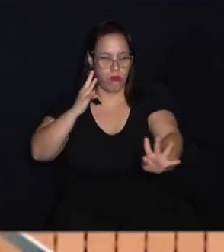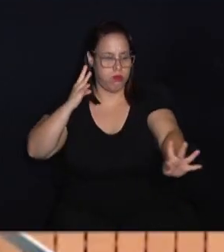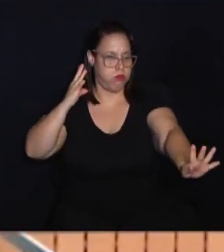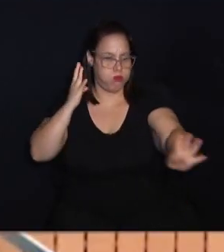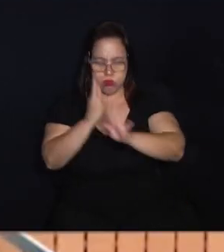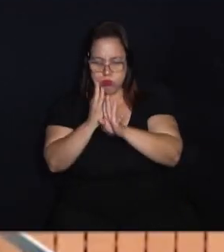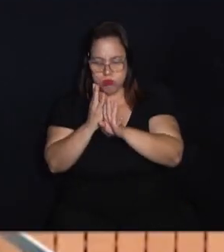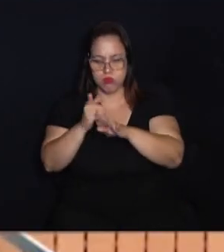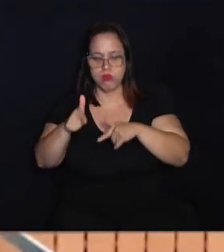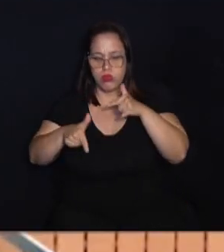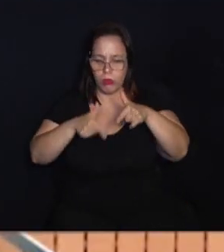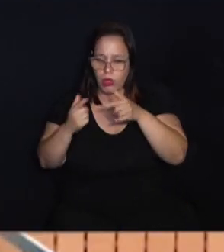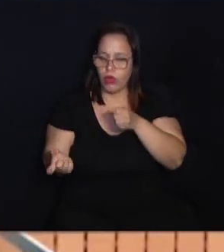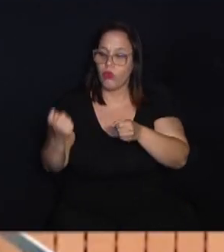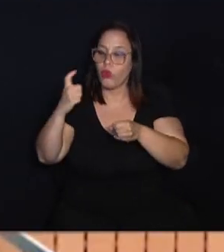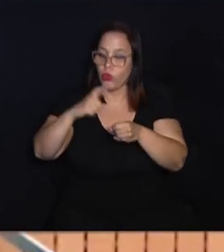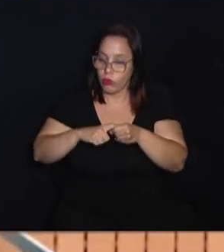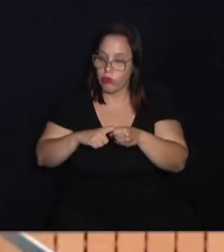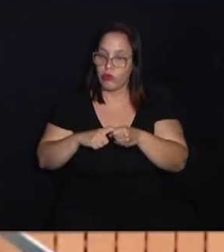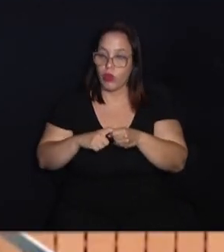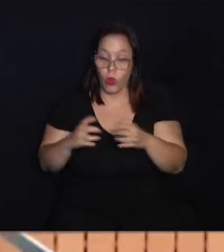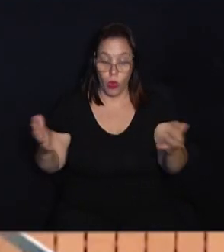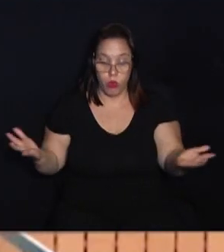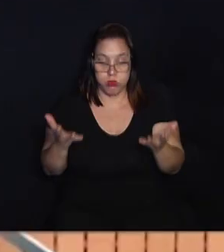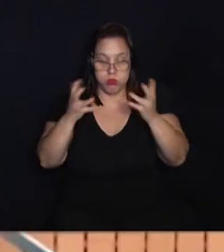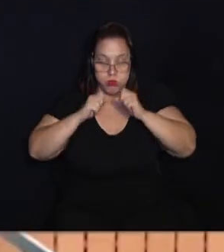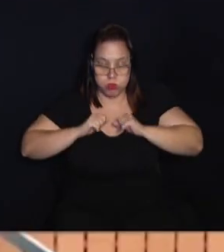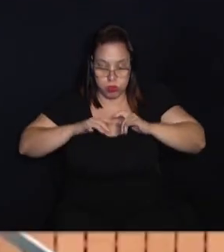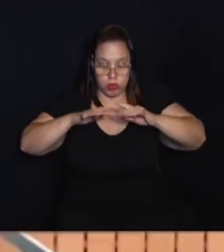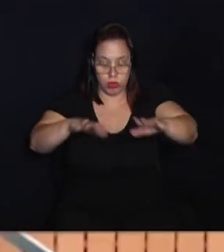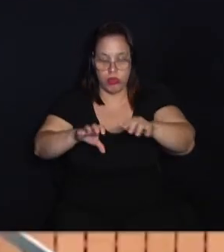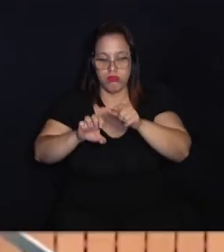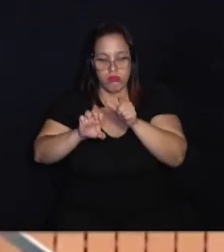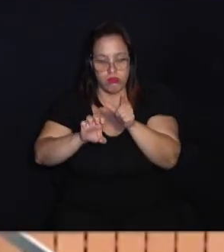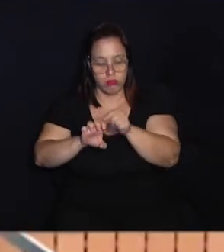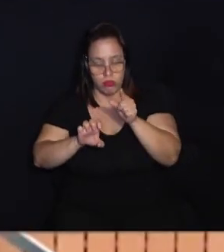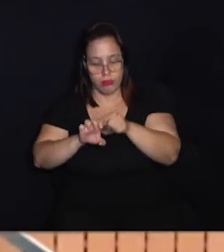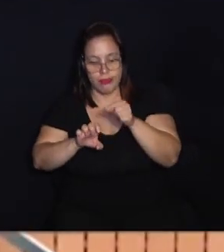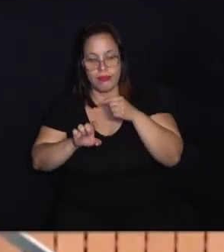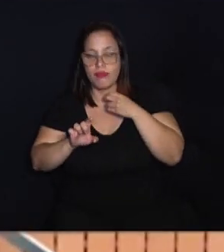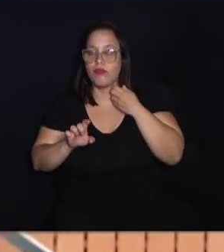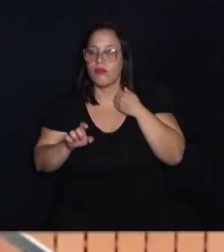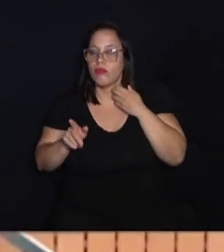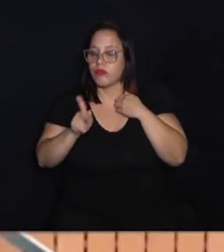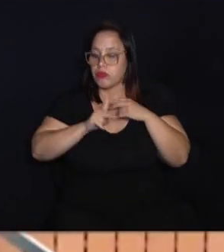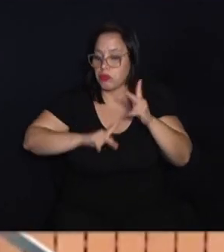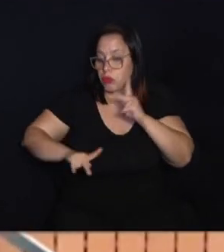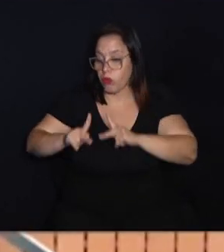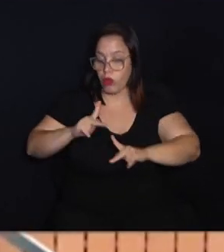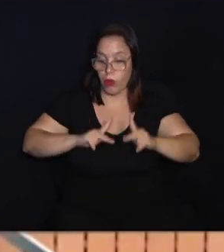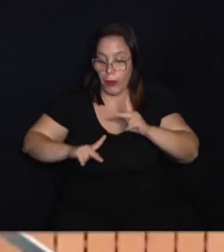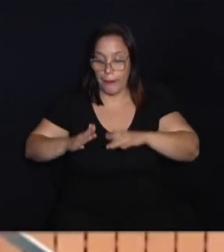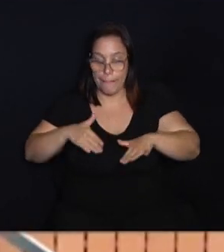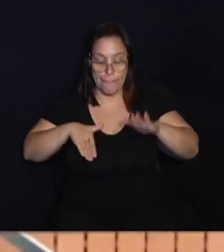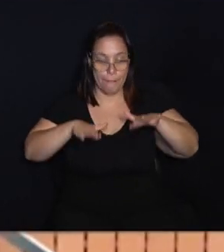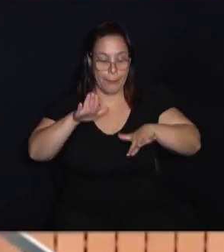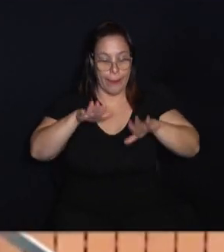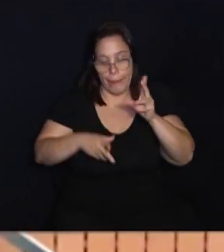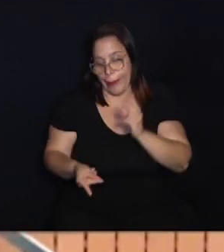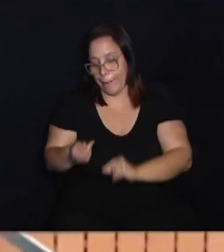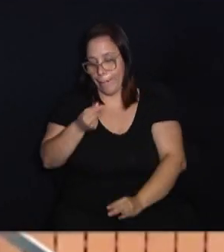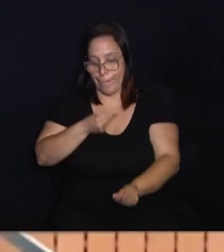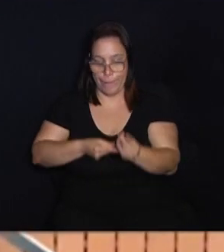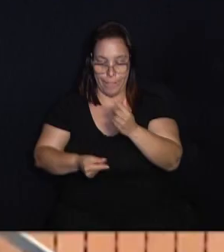trazer empregos e também estímulo ao empreendedorismo para que a população possa gerar renda e ter